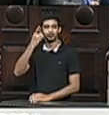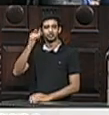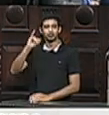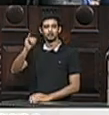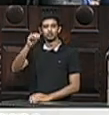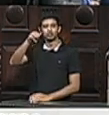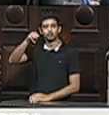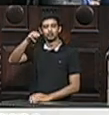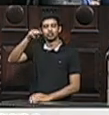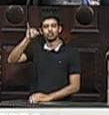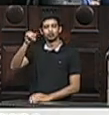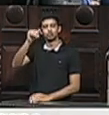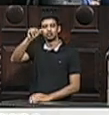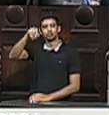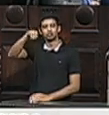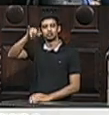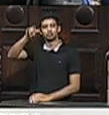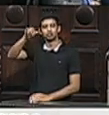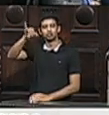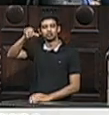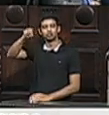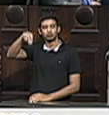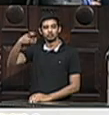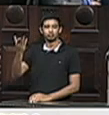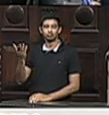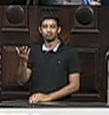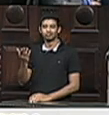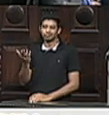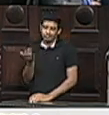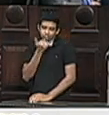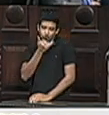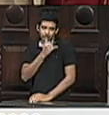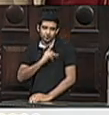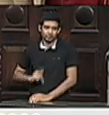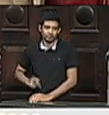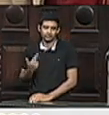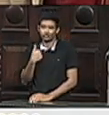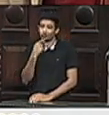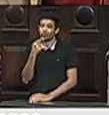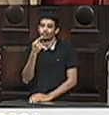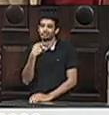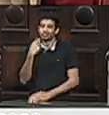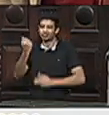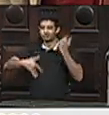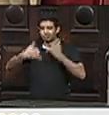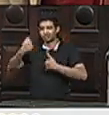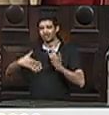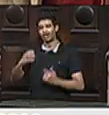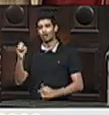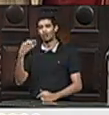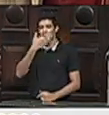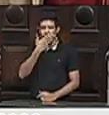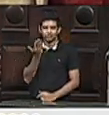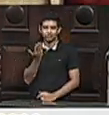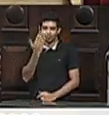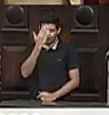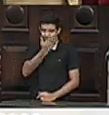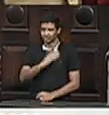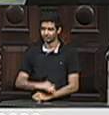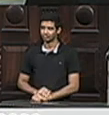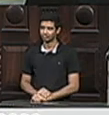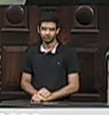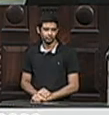tutelada, direcionada pelo Poder Executivo, o que não é razoável e o que nós não concordamos. Obrigado, senhor presidente. Próximo orador